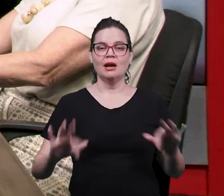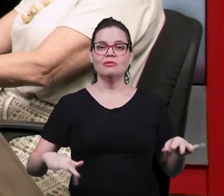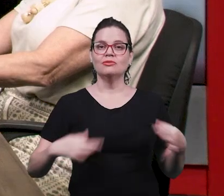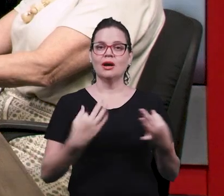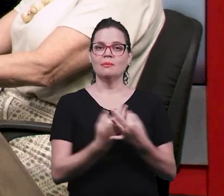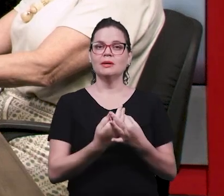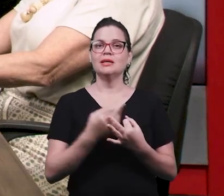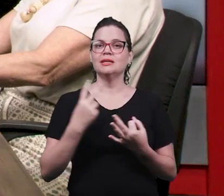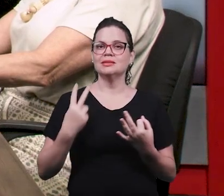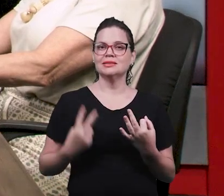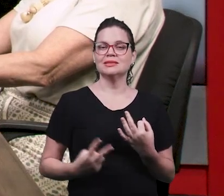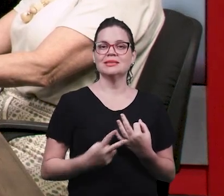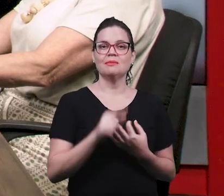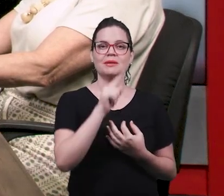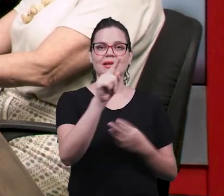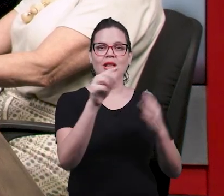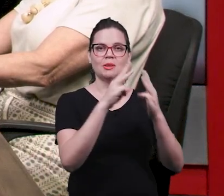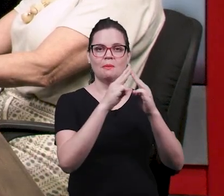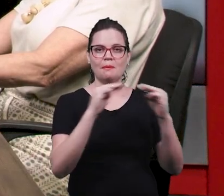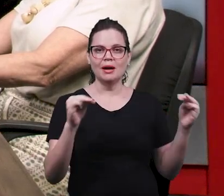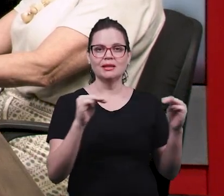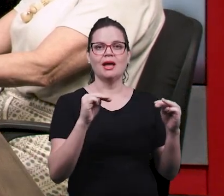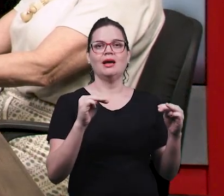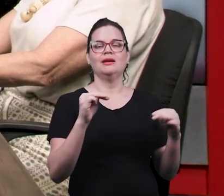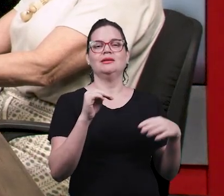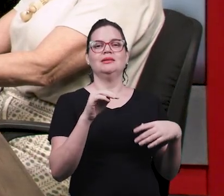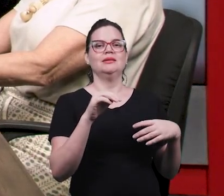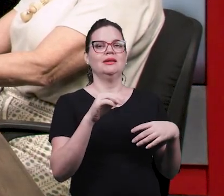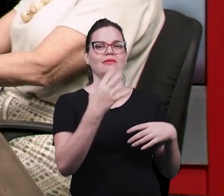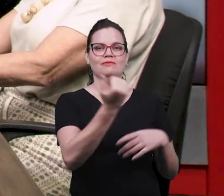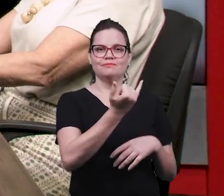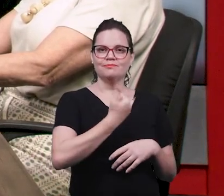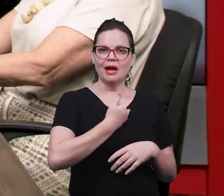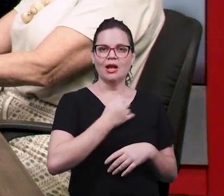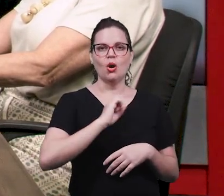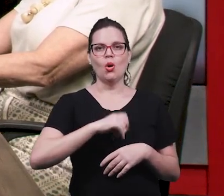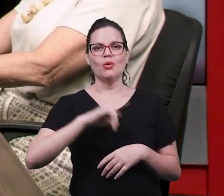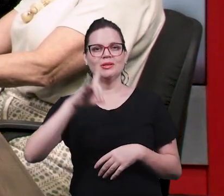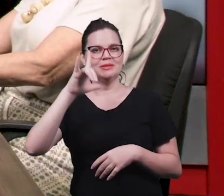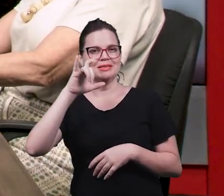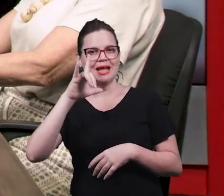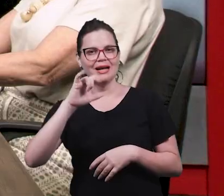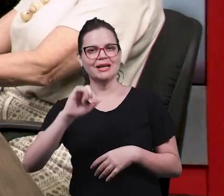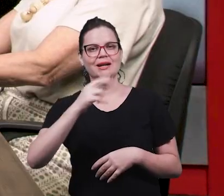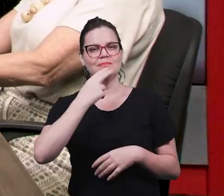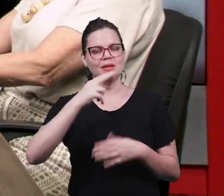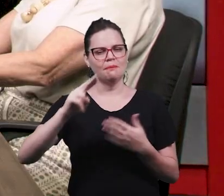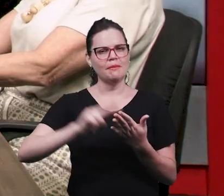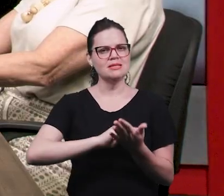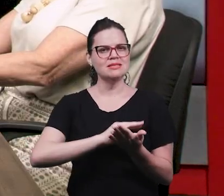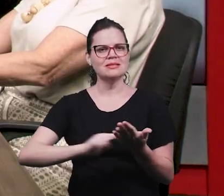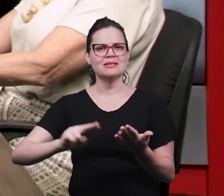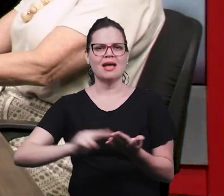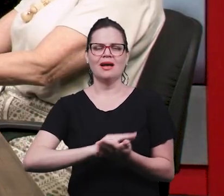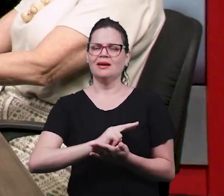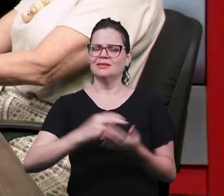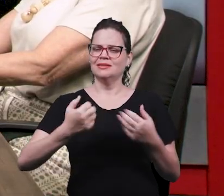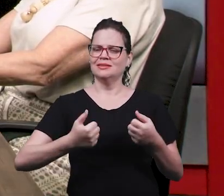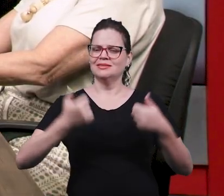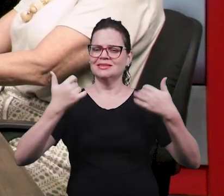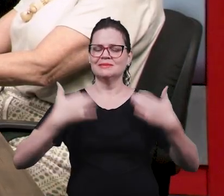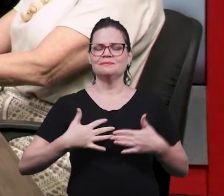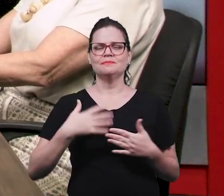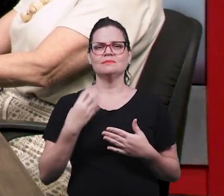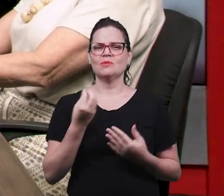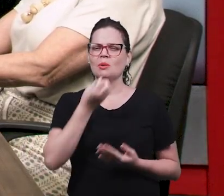nós nos seminários do Manaim, via o Instagram do Grupo Organização e Método, e elas falam assim, como tem sido